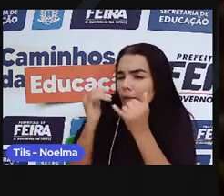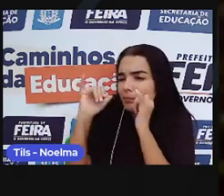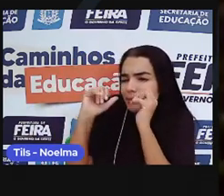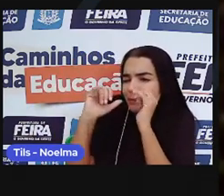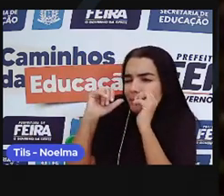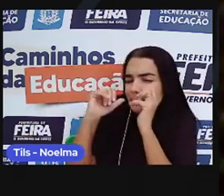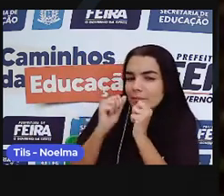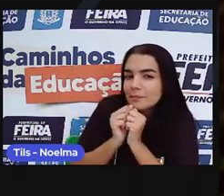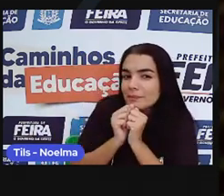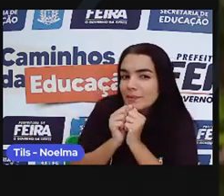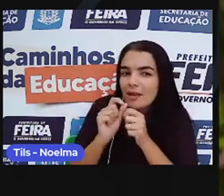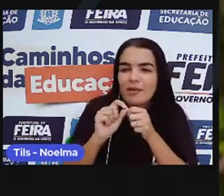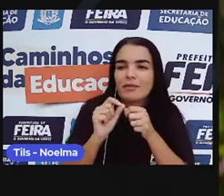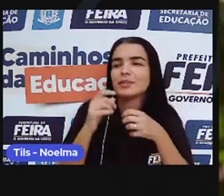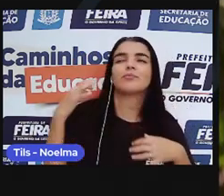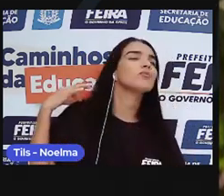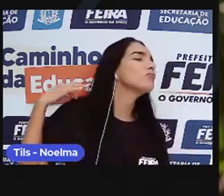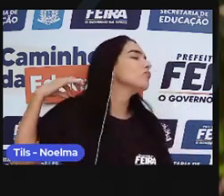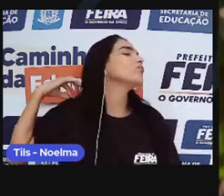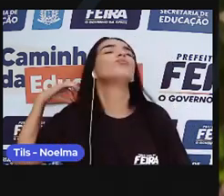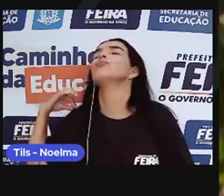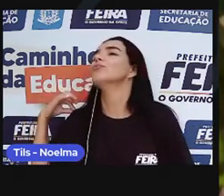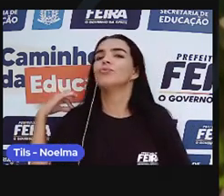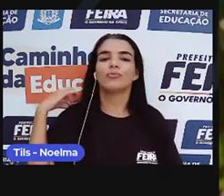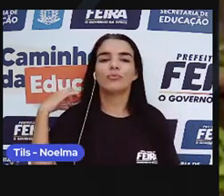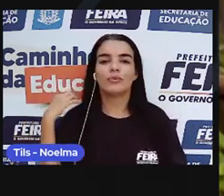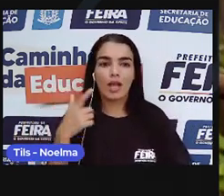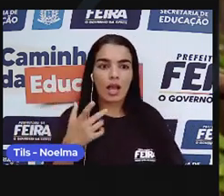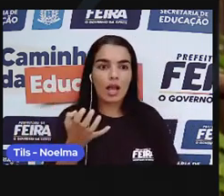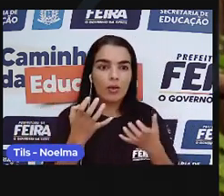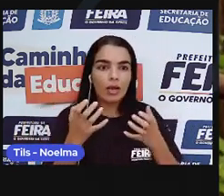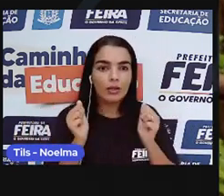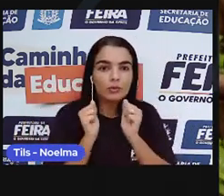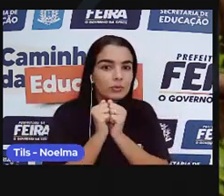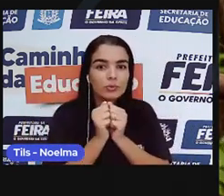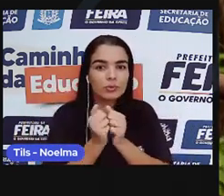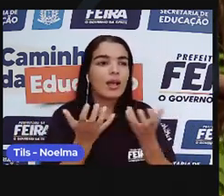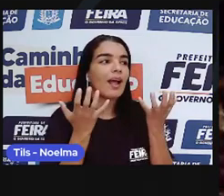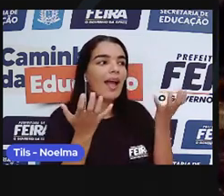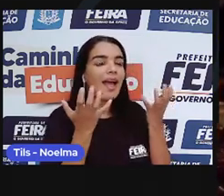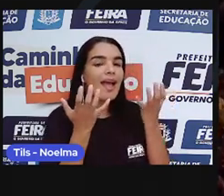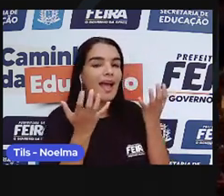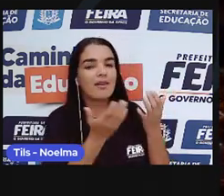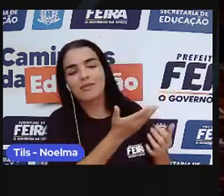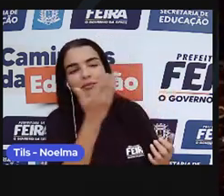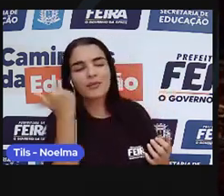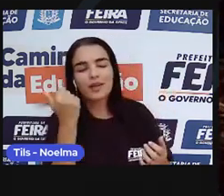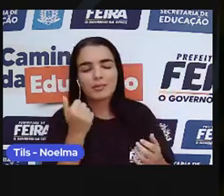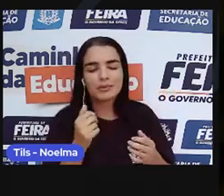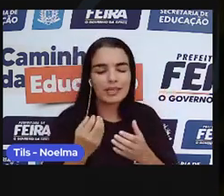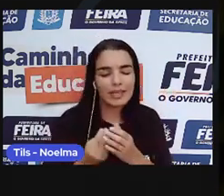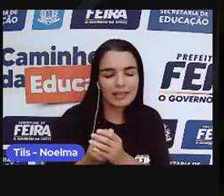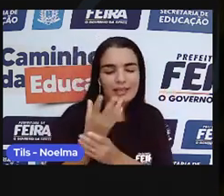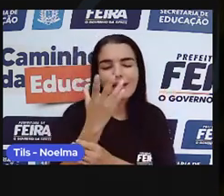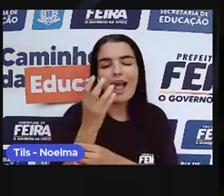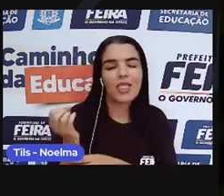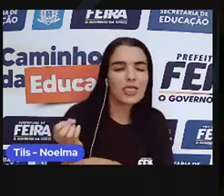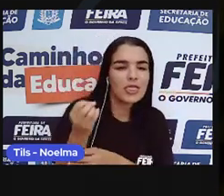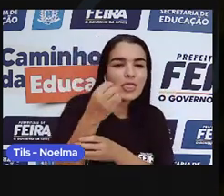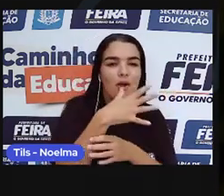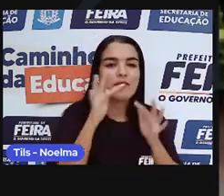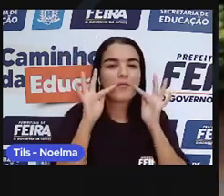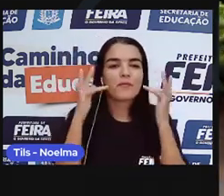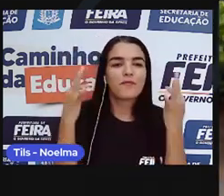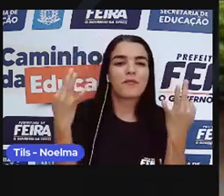usar todo o seu charme. Eu vou ficar com você. Comigo? Aham. E a gente vai criar um novo bando. O Bando